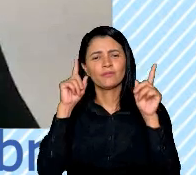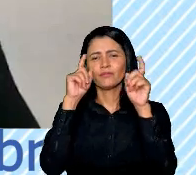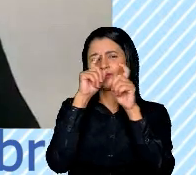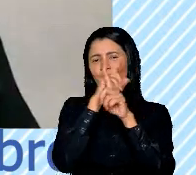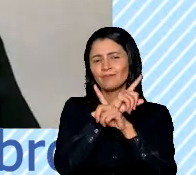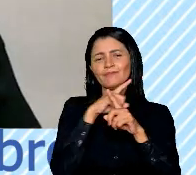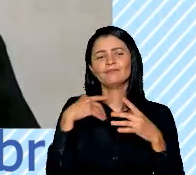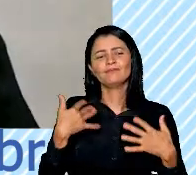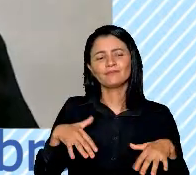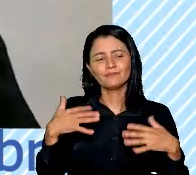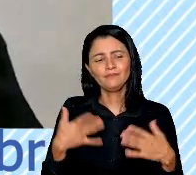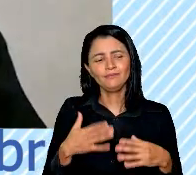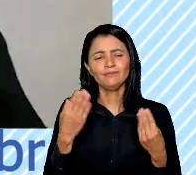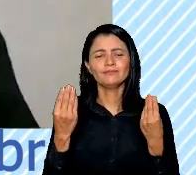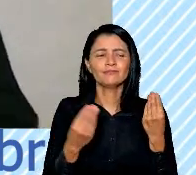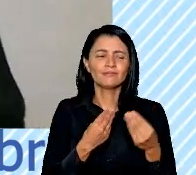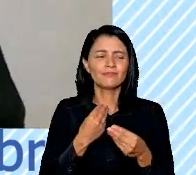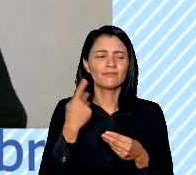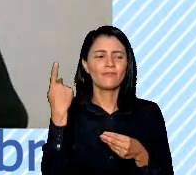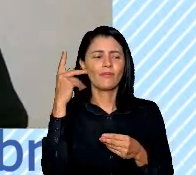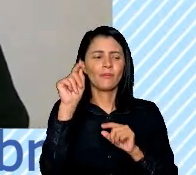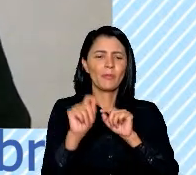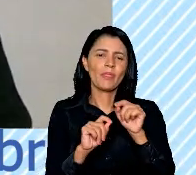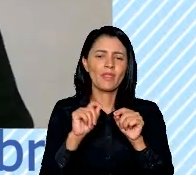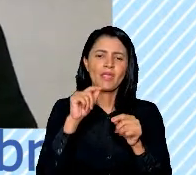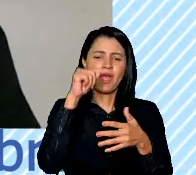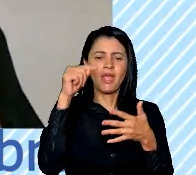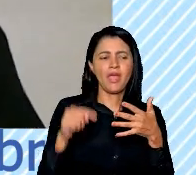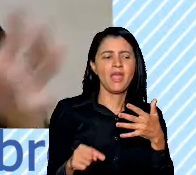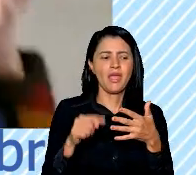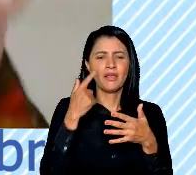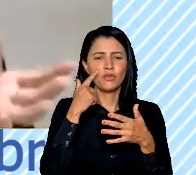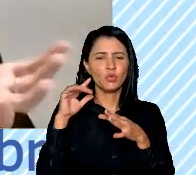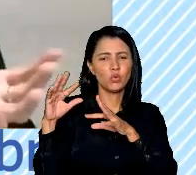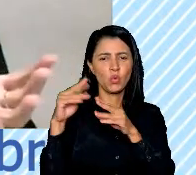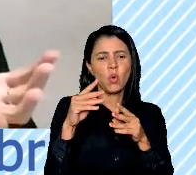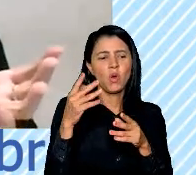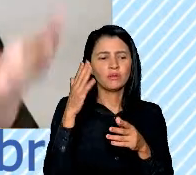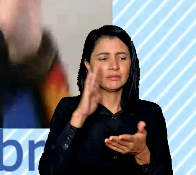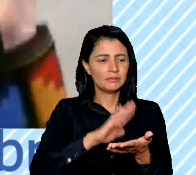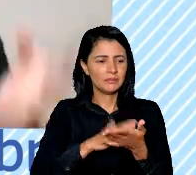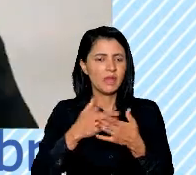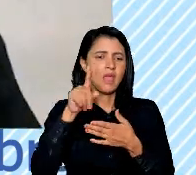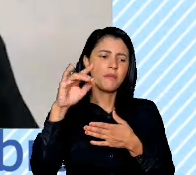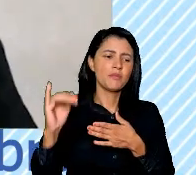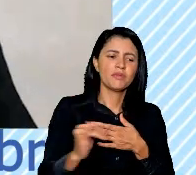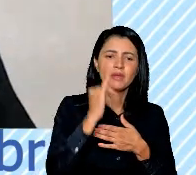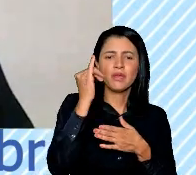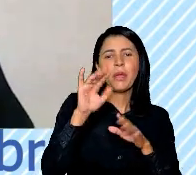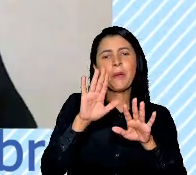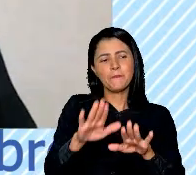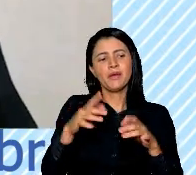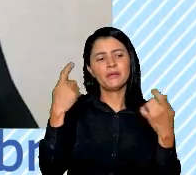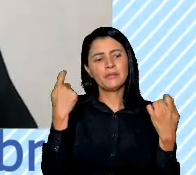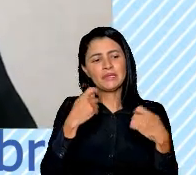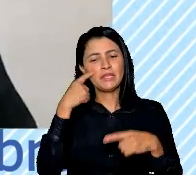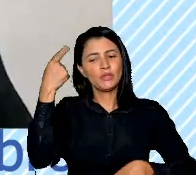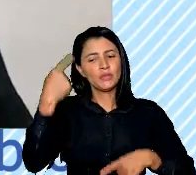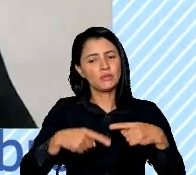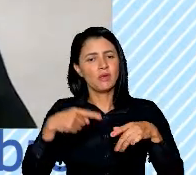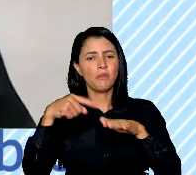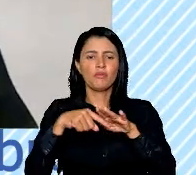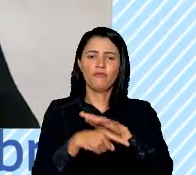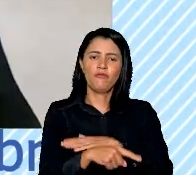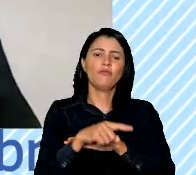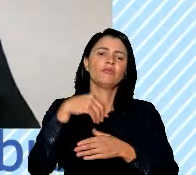dificuldades com todas essas representações, que são importantes, mas eu acho que tem que ser uma discussão muito profunda